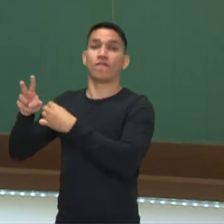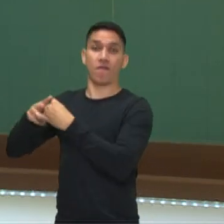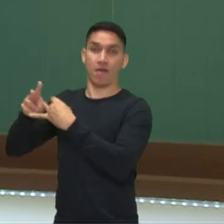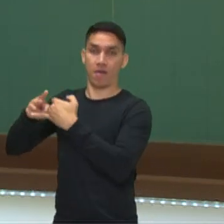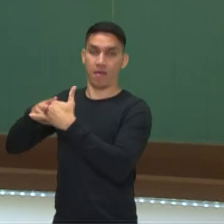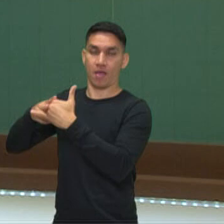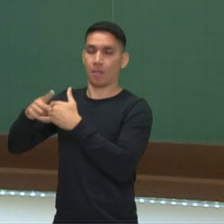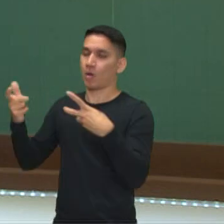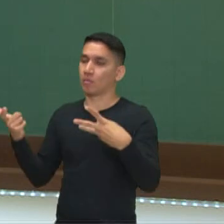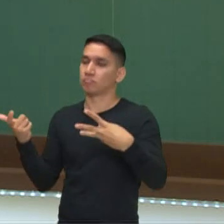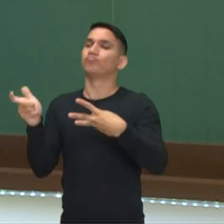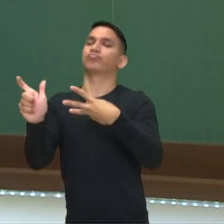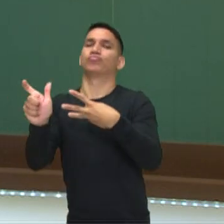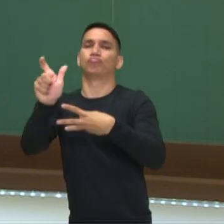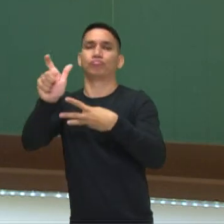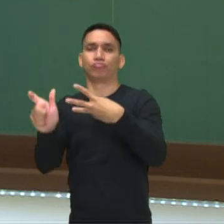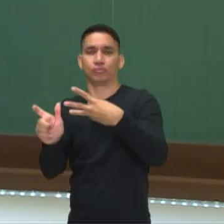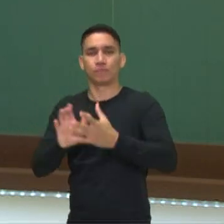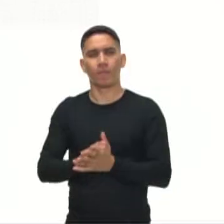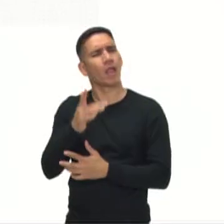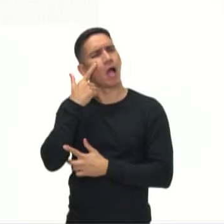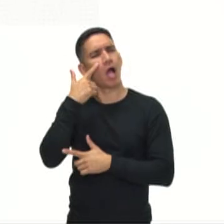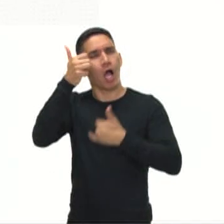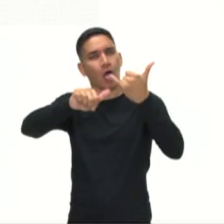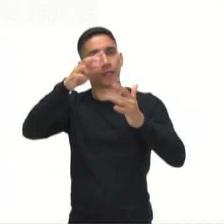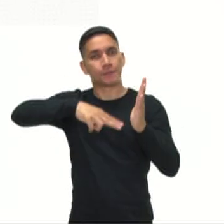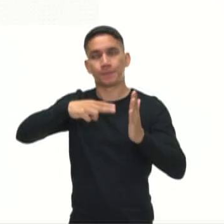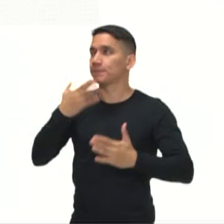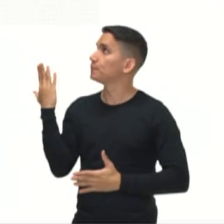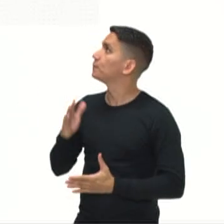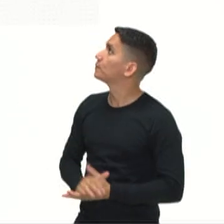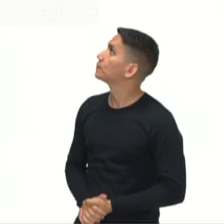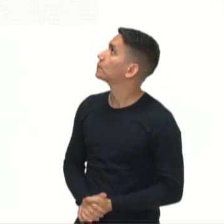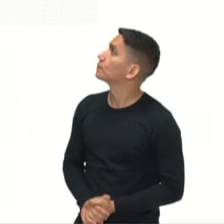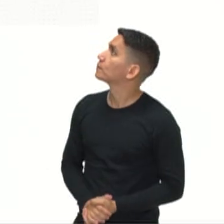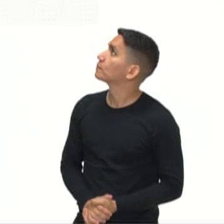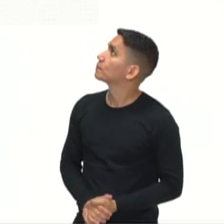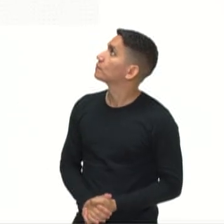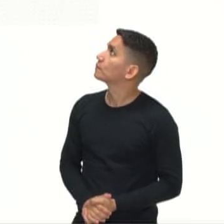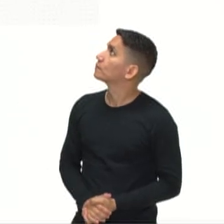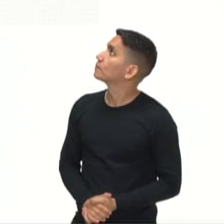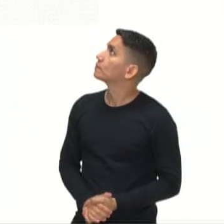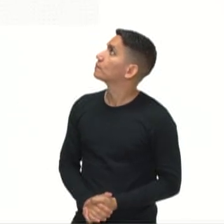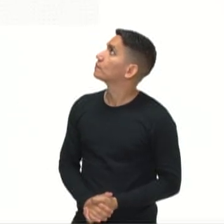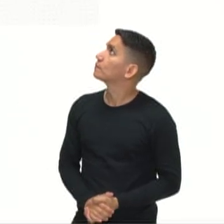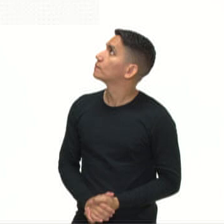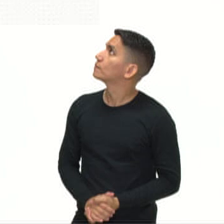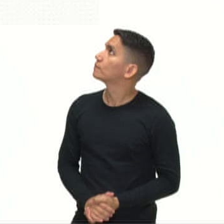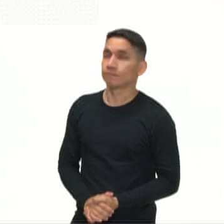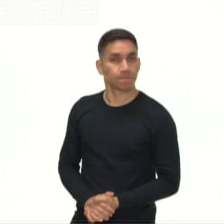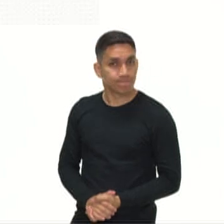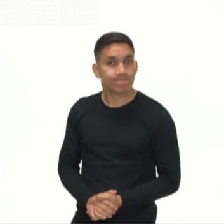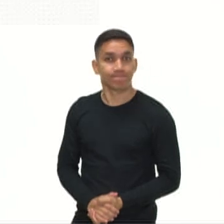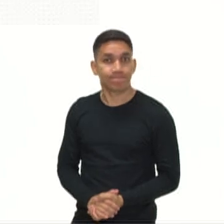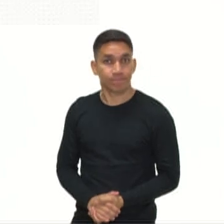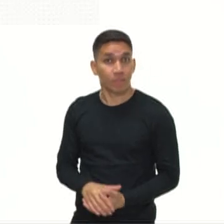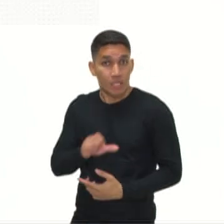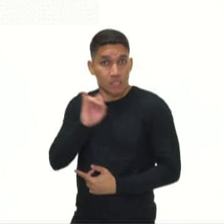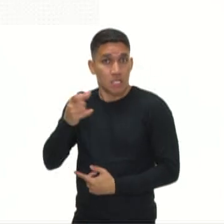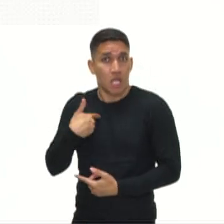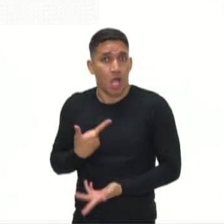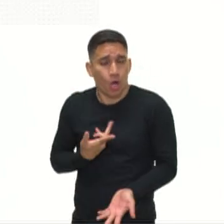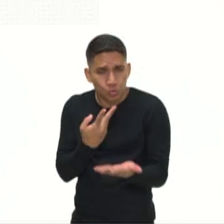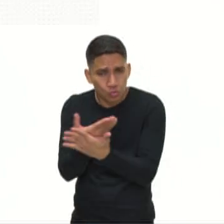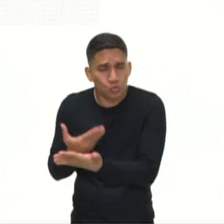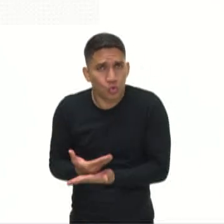Vamos analisar aqui a frase de exemplo. If I studied more, I would get better grades. Se eu